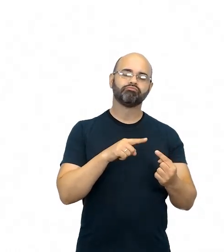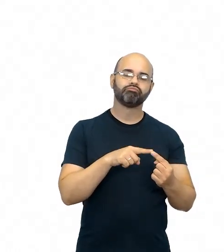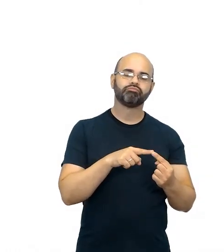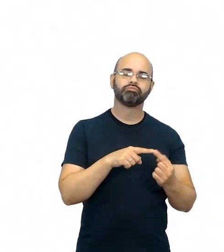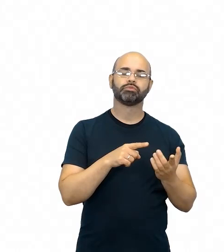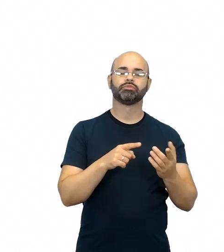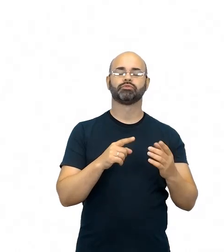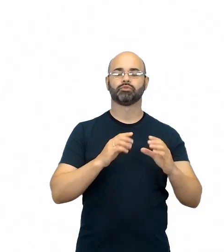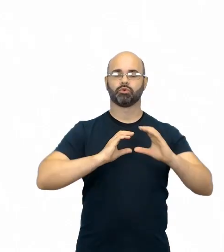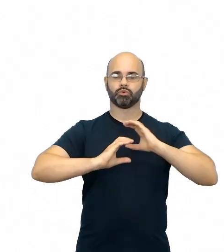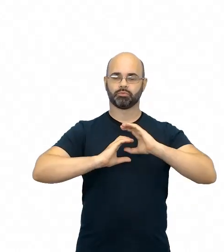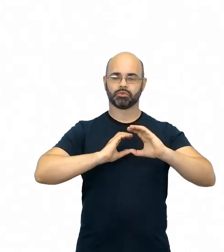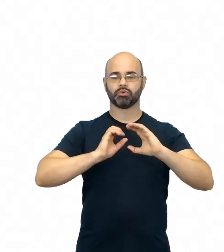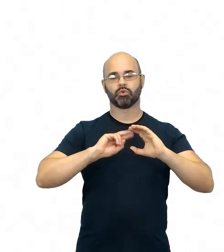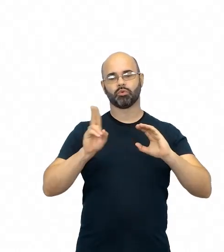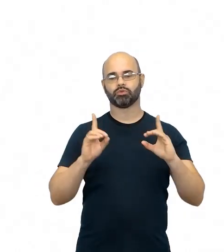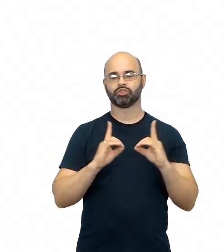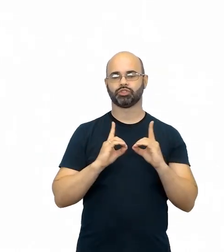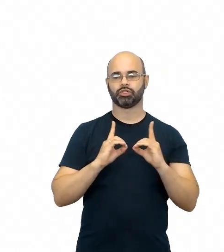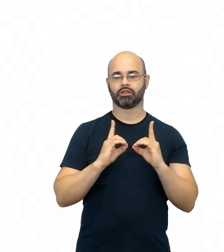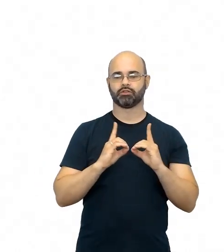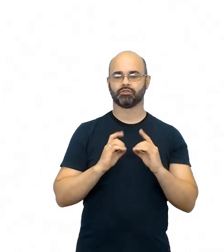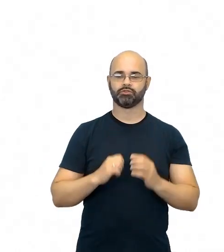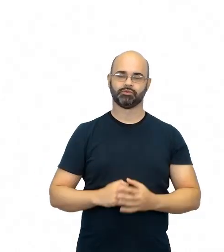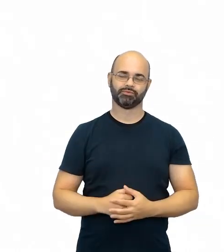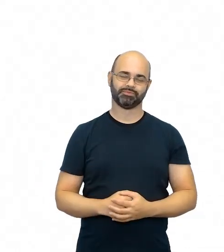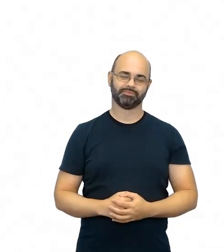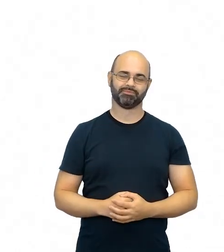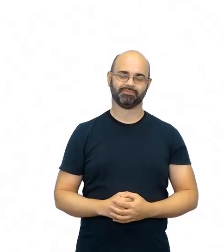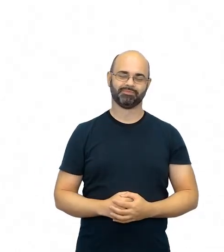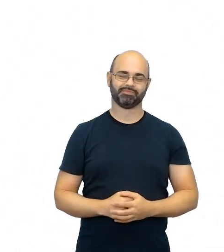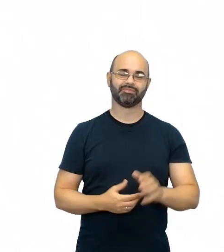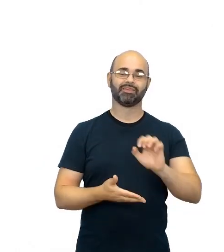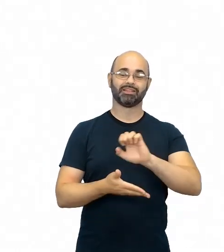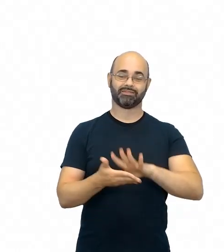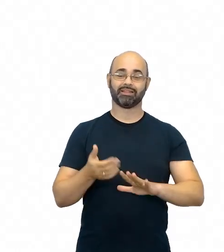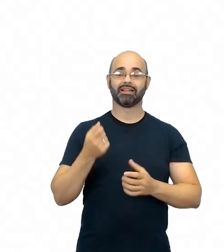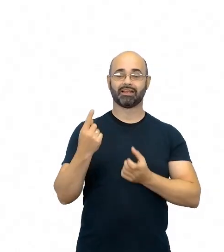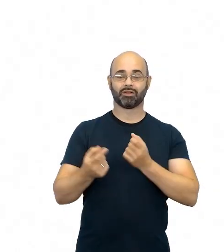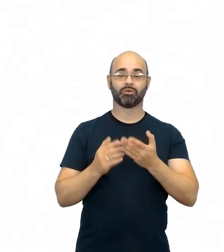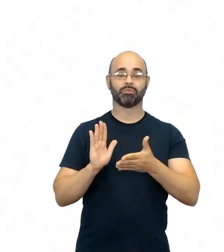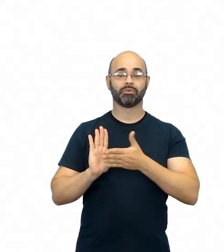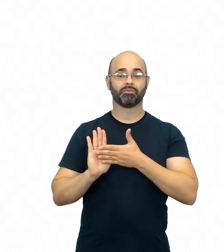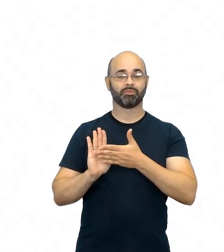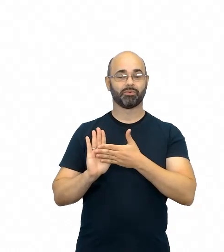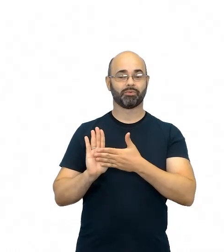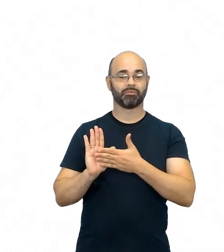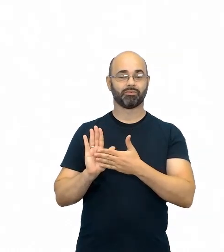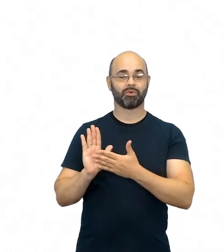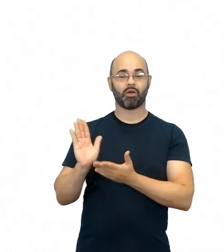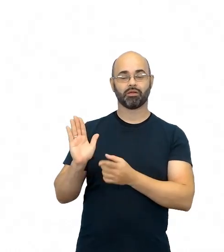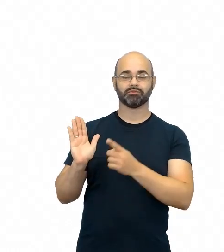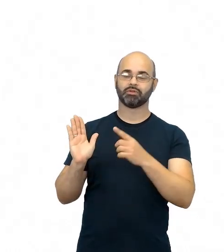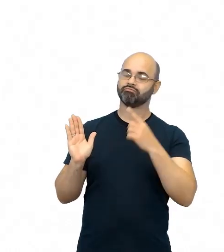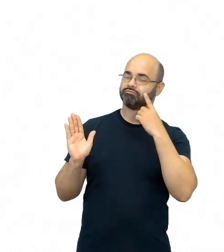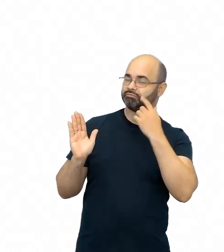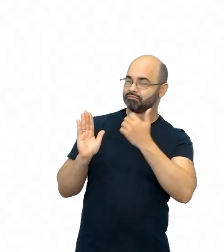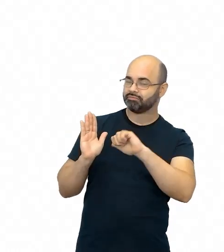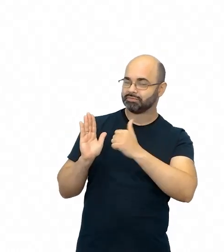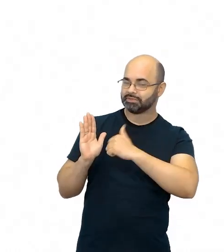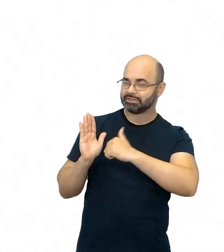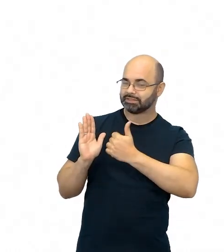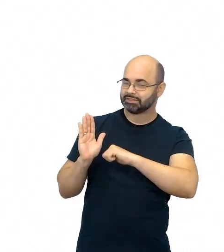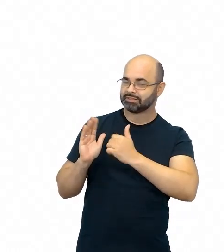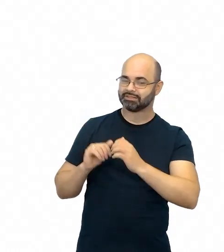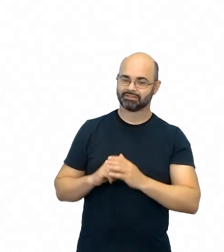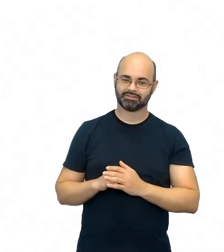didático. Analisar algumas atividades propostas na sequência didática a partir das